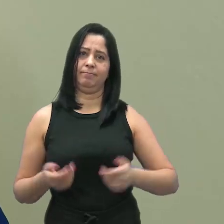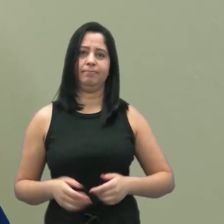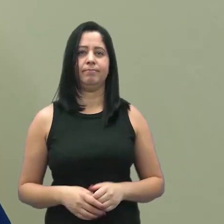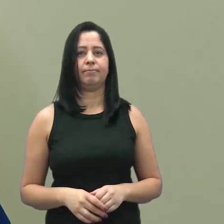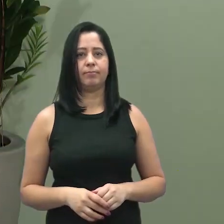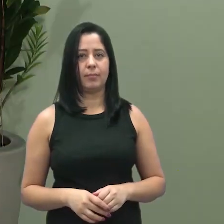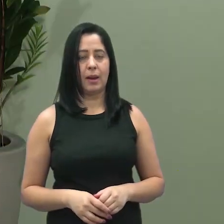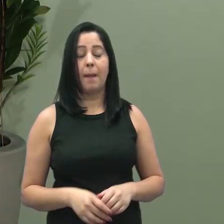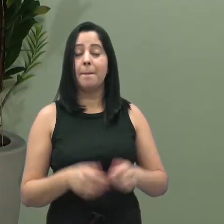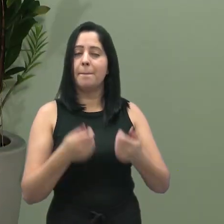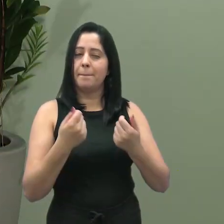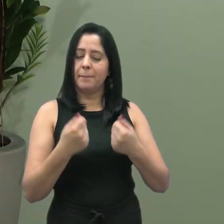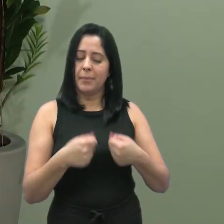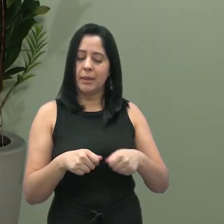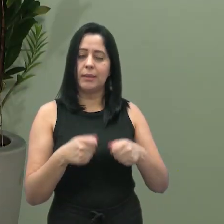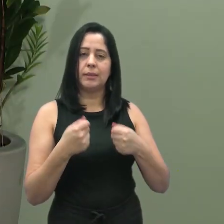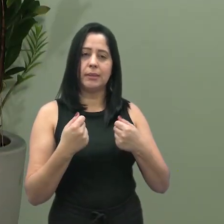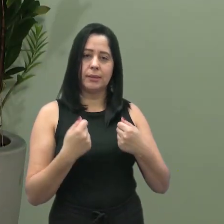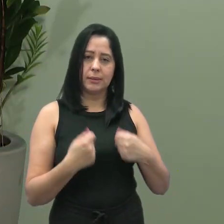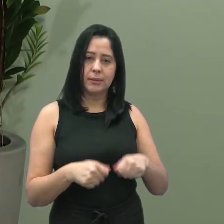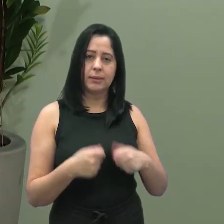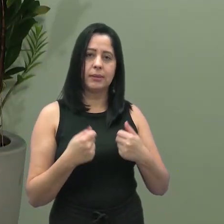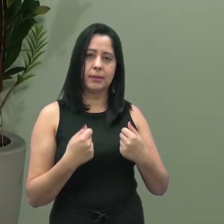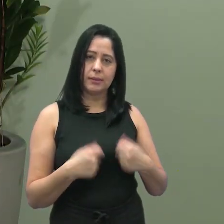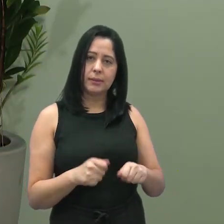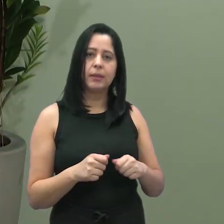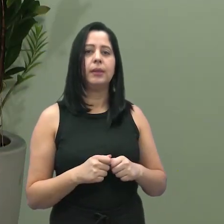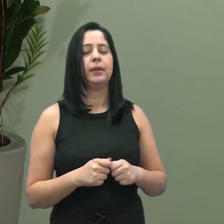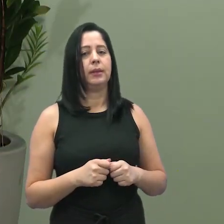esse passo. A gente tem que procurar